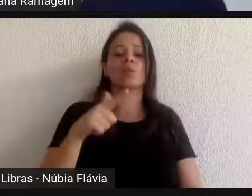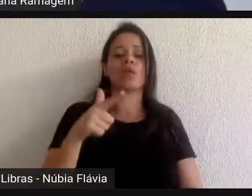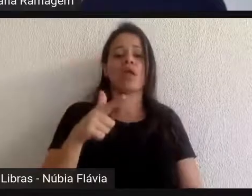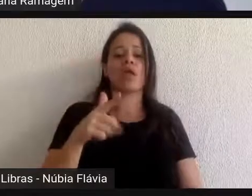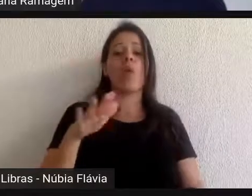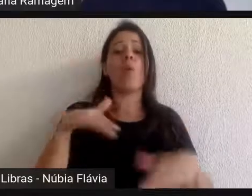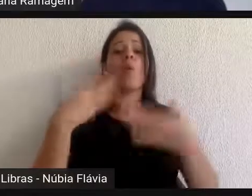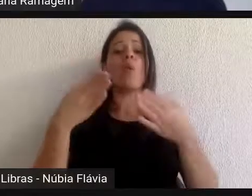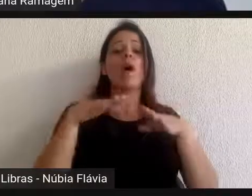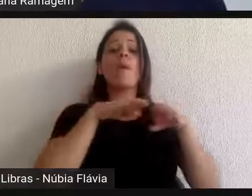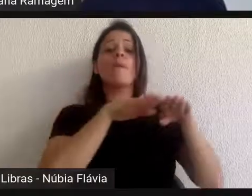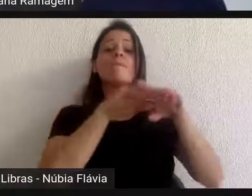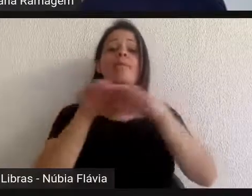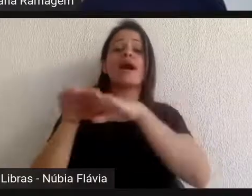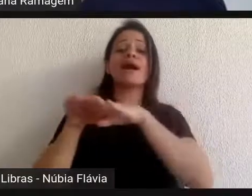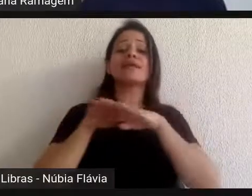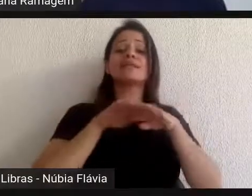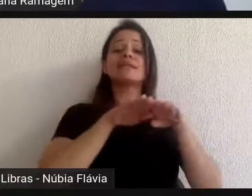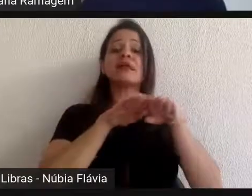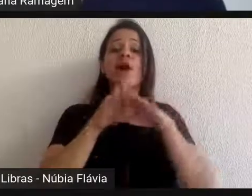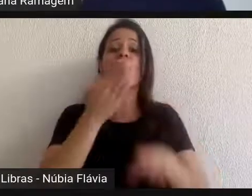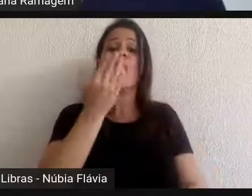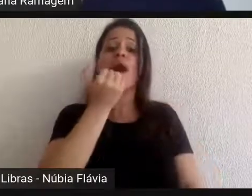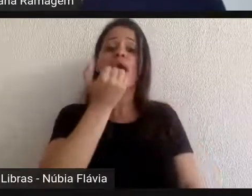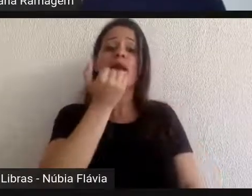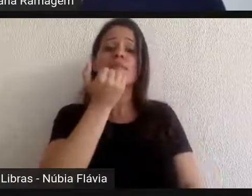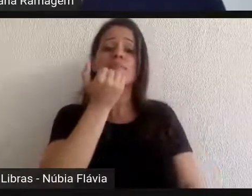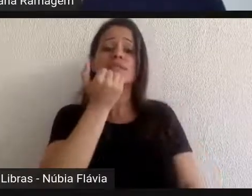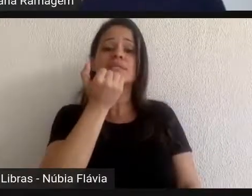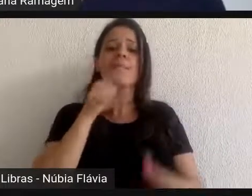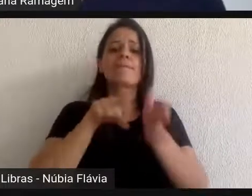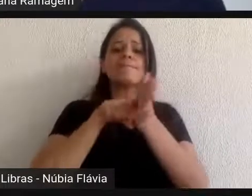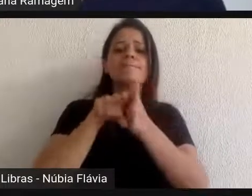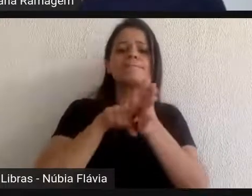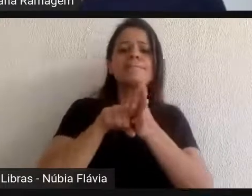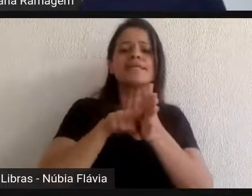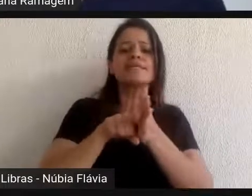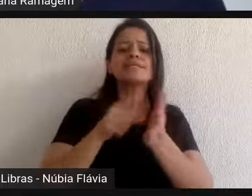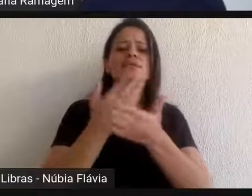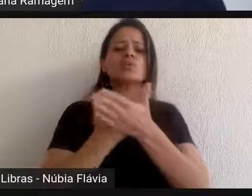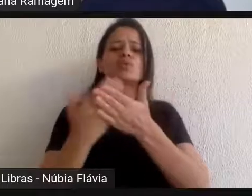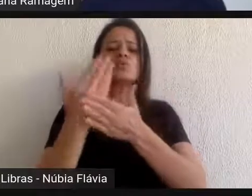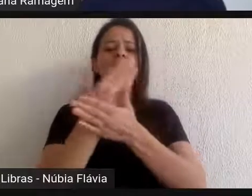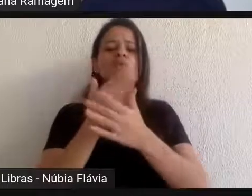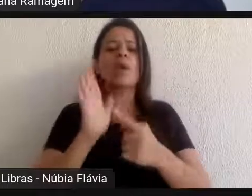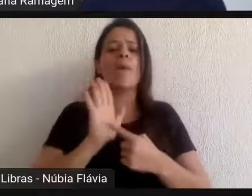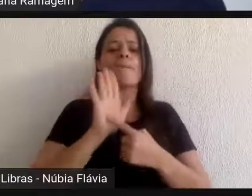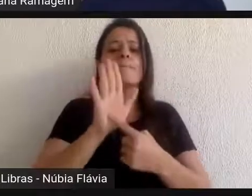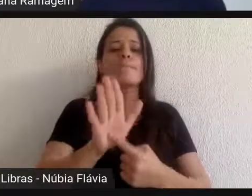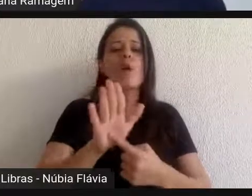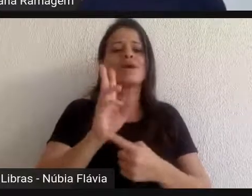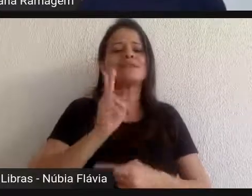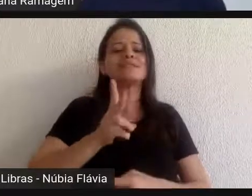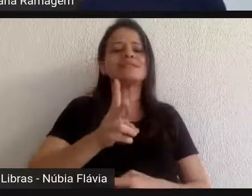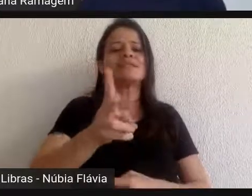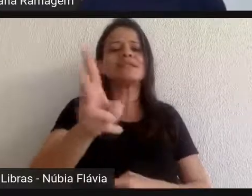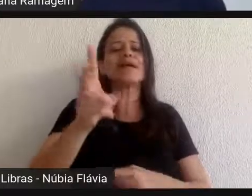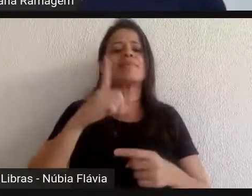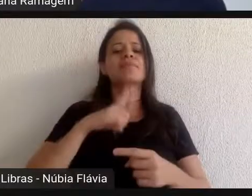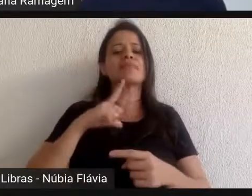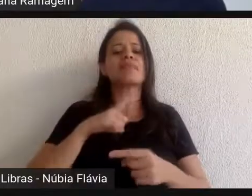alimentação que os estudos, as pesquisas mostram que consistentemente